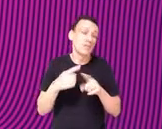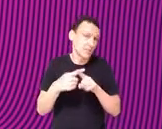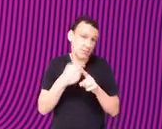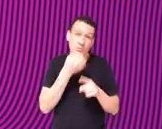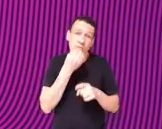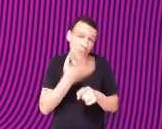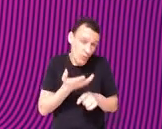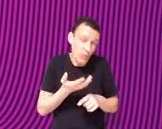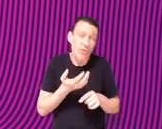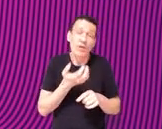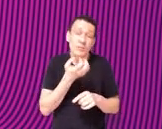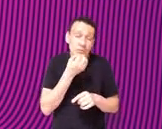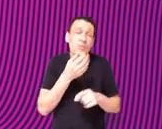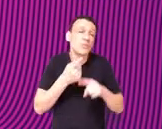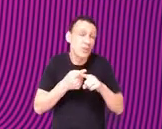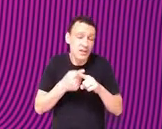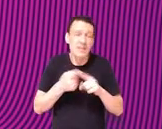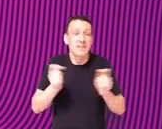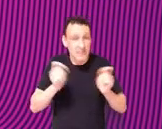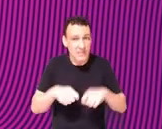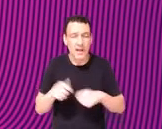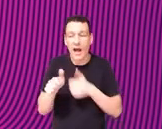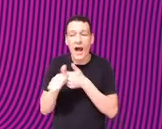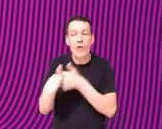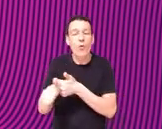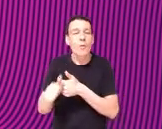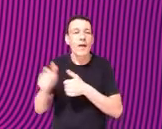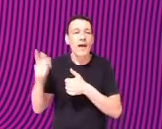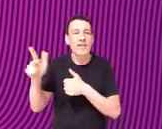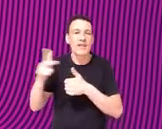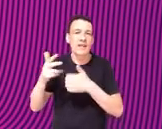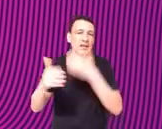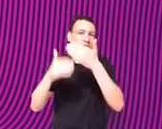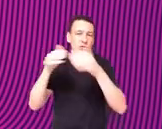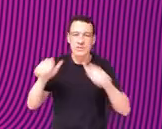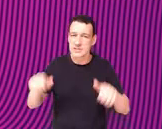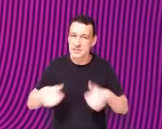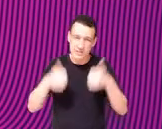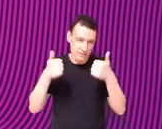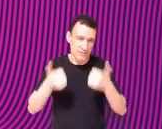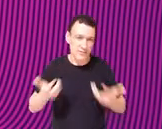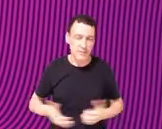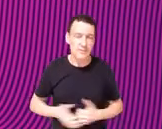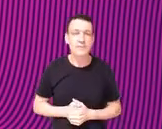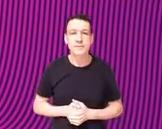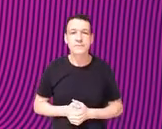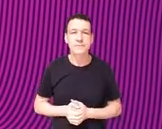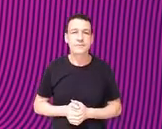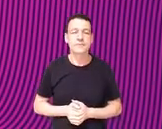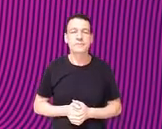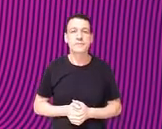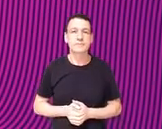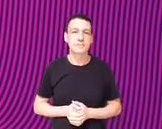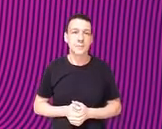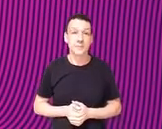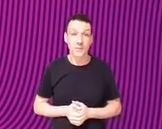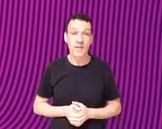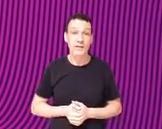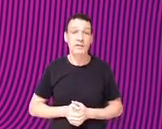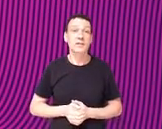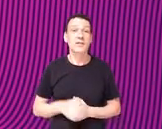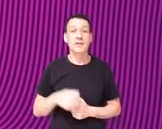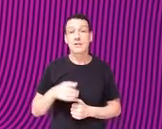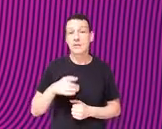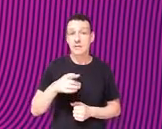uma nova forma de, se quisermos abordar o conceito de patient-centered, de medicina